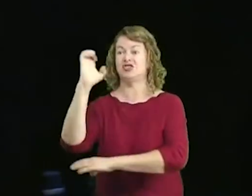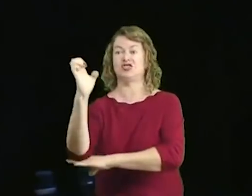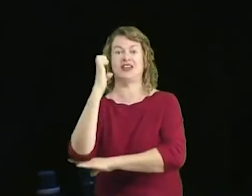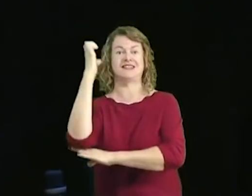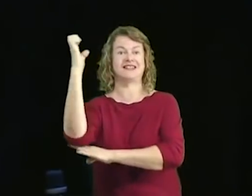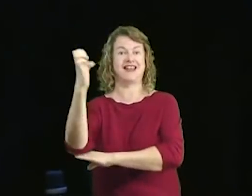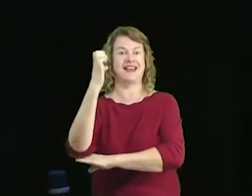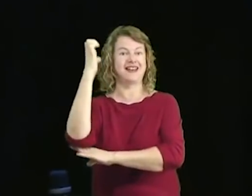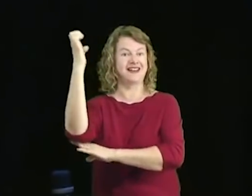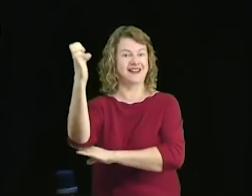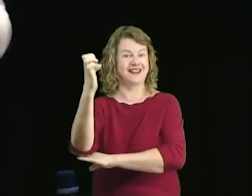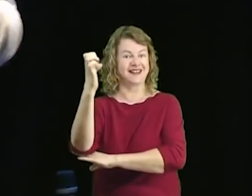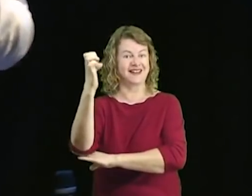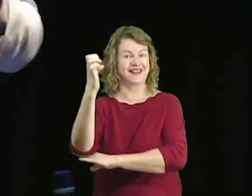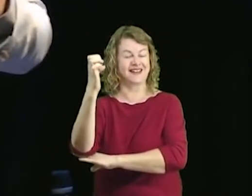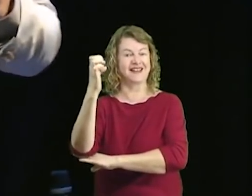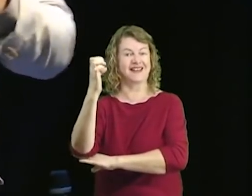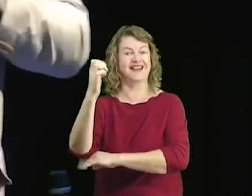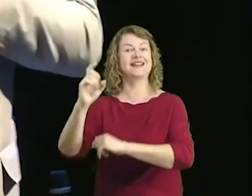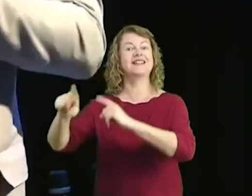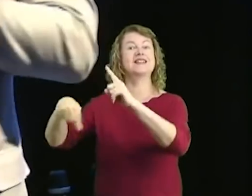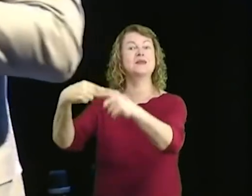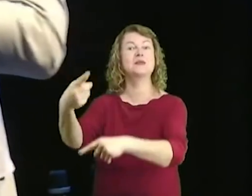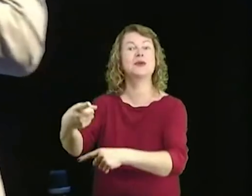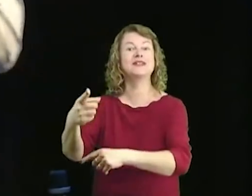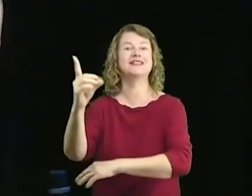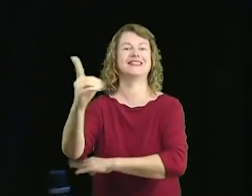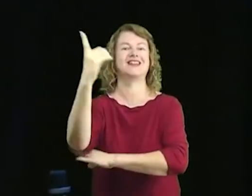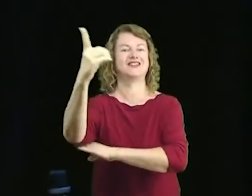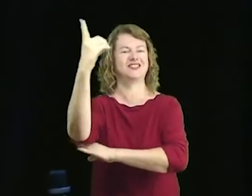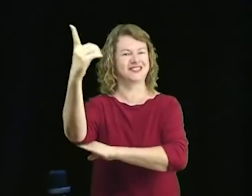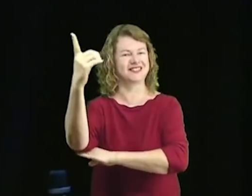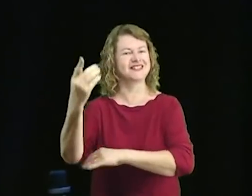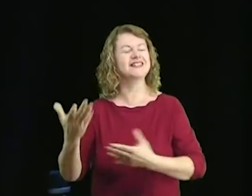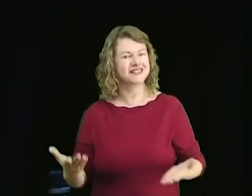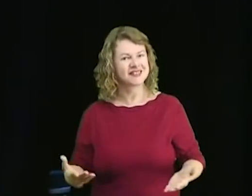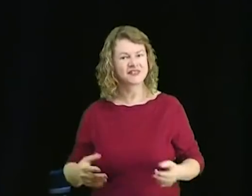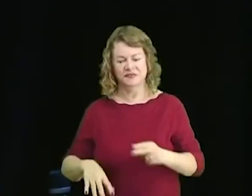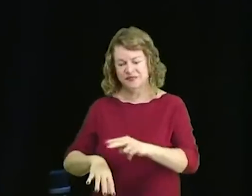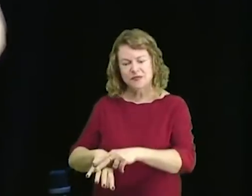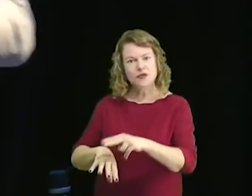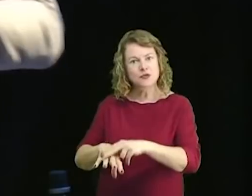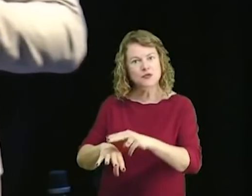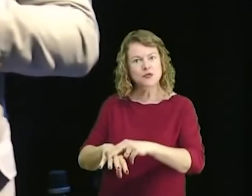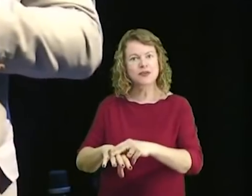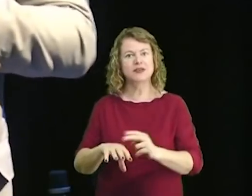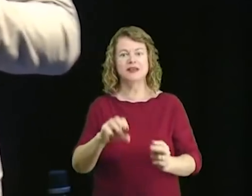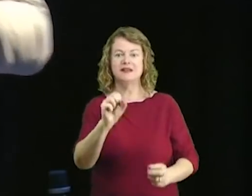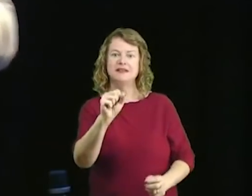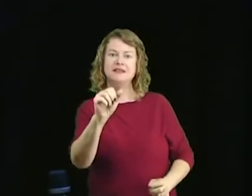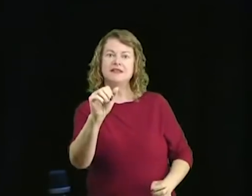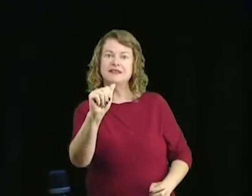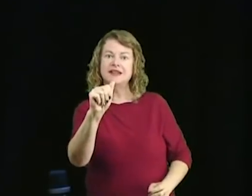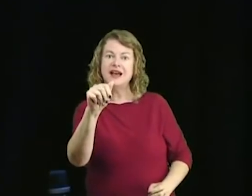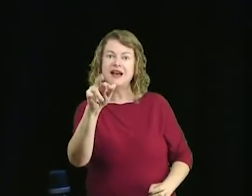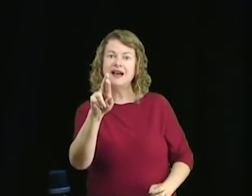bisavó do rei Davi. Nós temos a viúva Sarepta de Sidom, que se encontra com Elias. Sabe que quando eu começo a ler a Bíblia assim, eu falei, Deus,